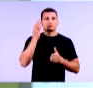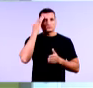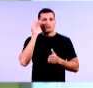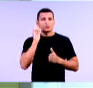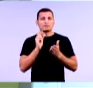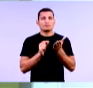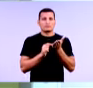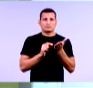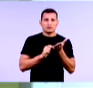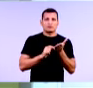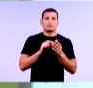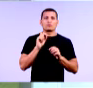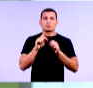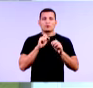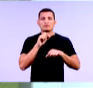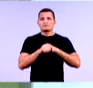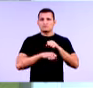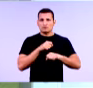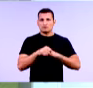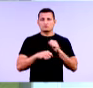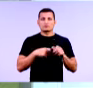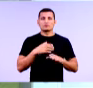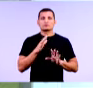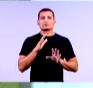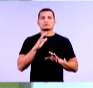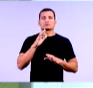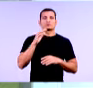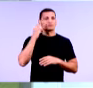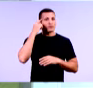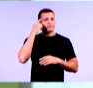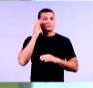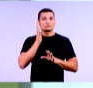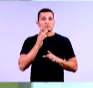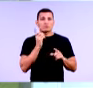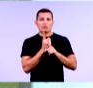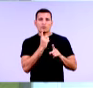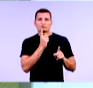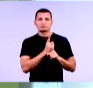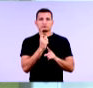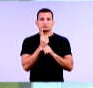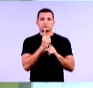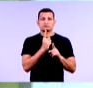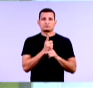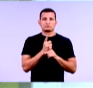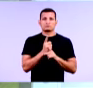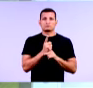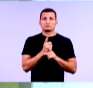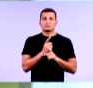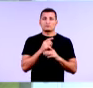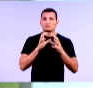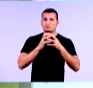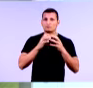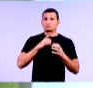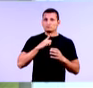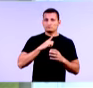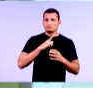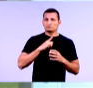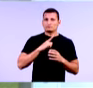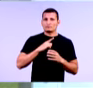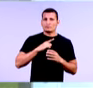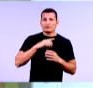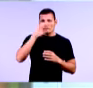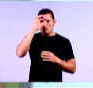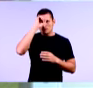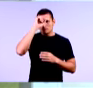sei o que é uma bicicleta, eu já estou no modo de identificação, não no modo de aprendizado. Né? Então o nosso cérebro tem esse modo de aprendizado, que sempre está on